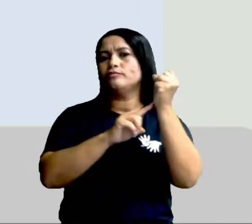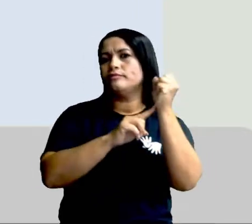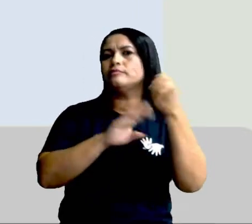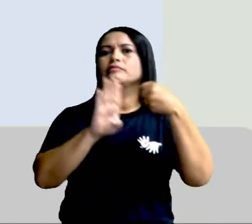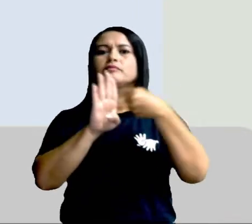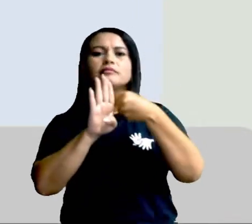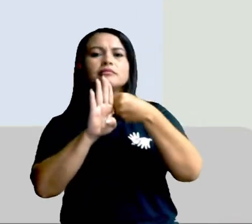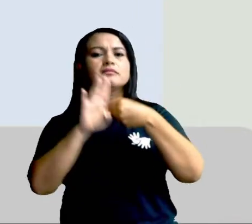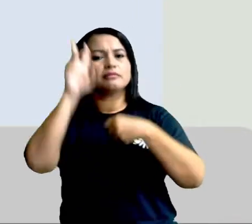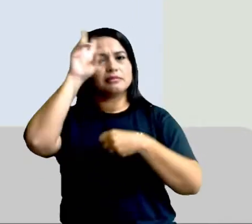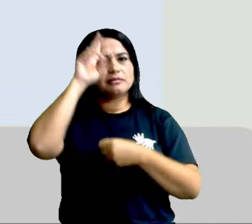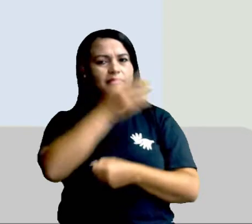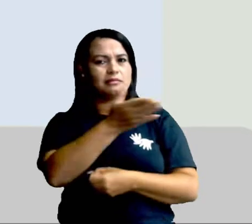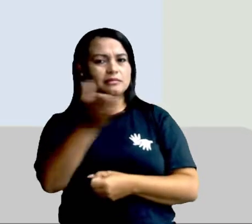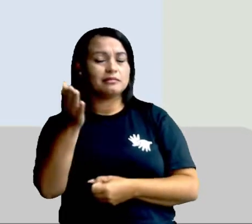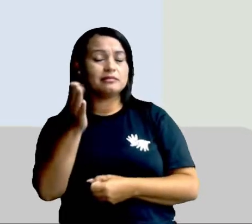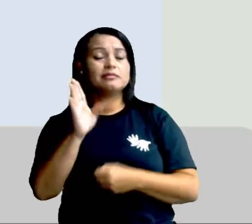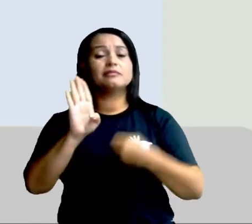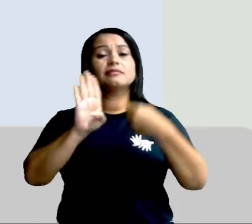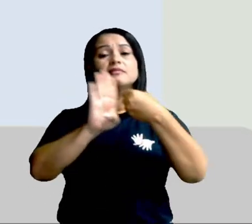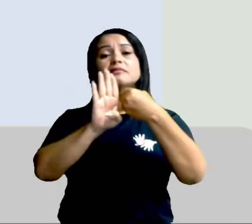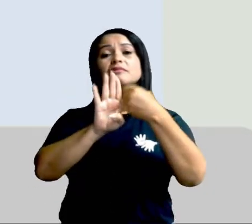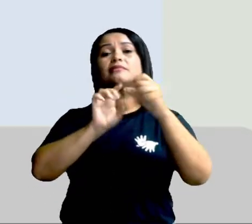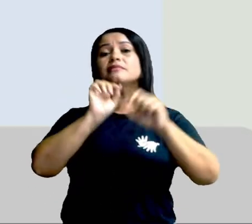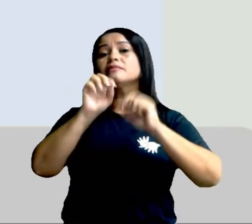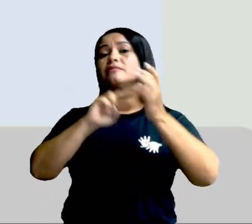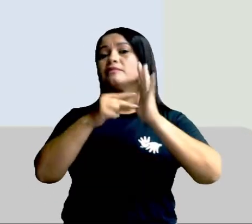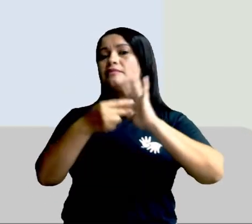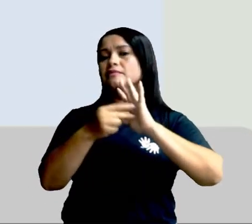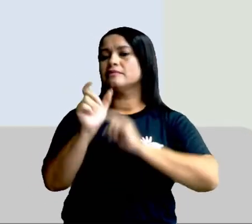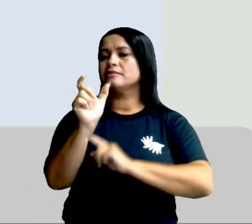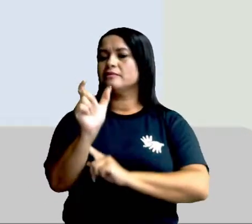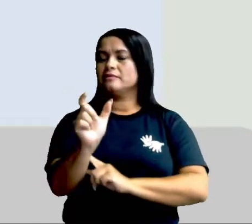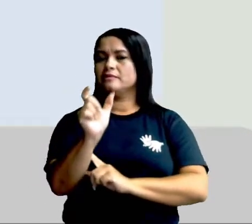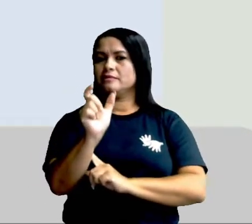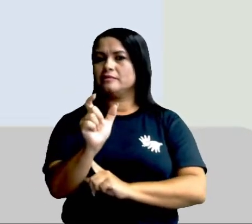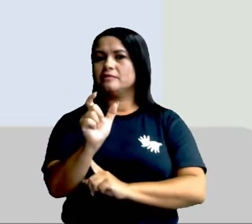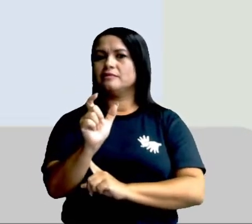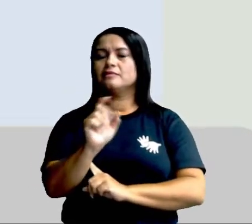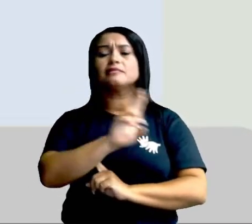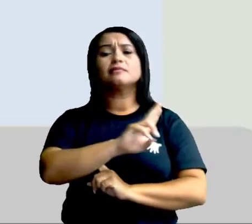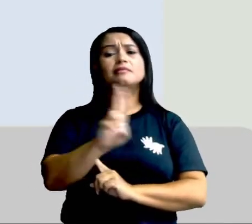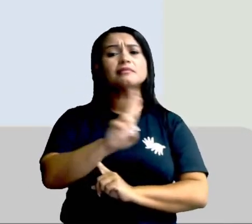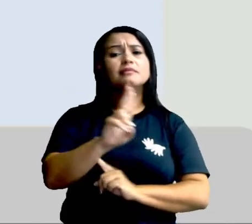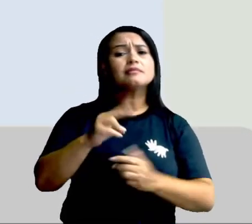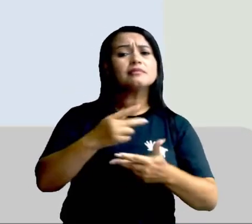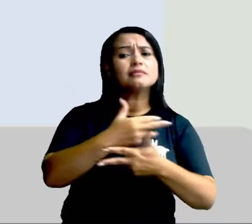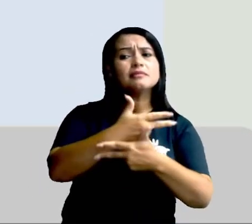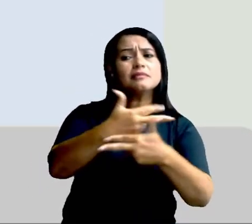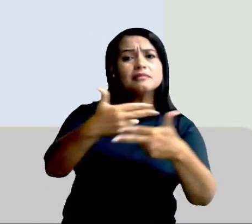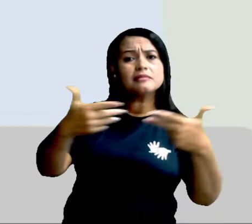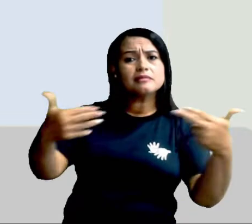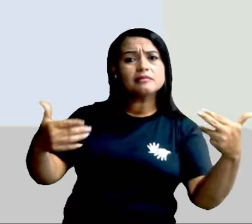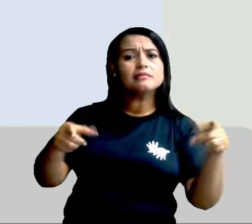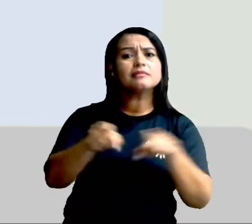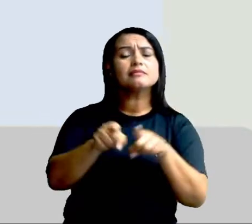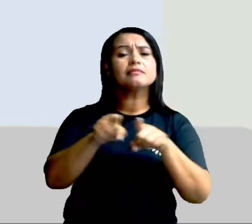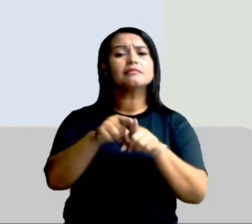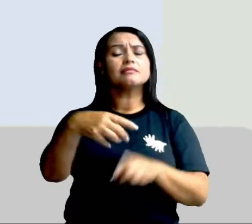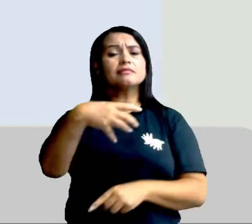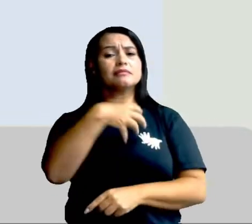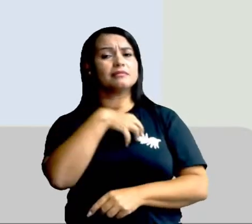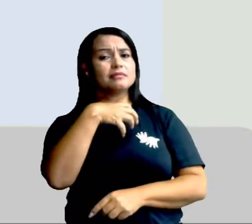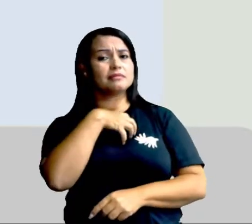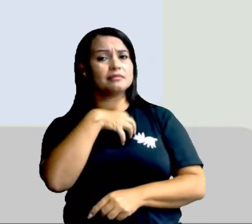que é substantivo, eu vou lembrar para vocês. Substantivo é a palavra que nomeia os seres, as coisas e